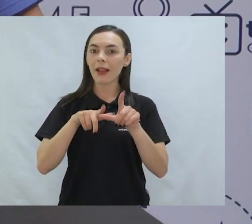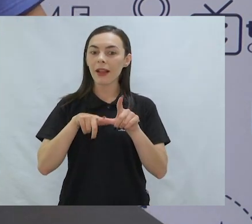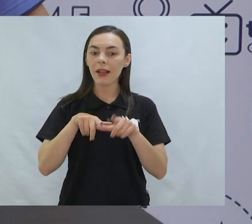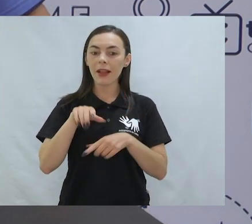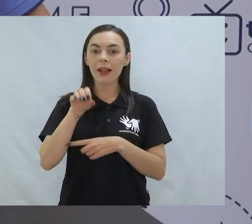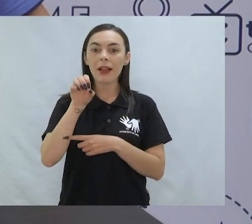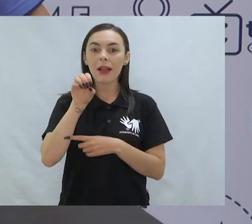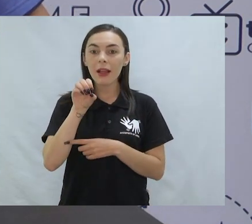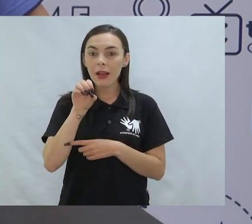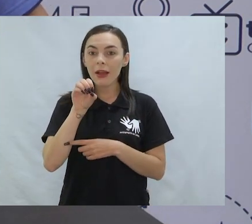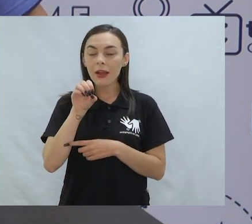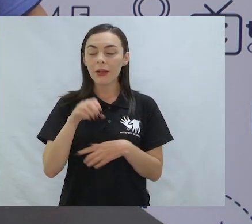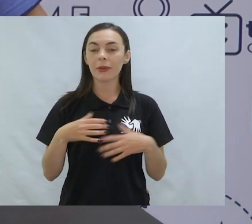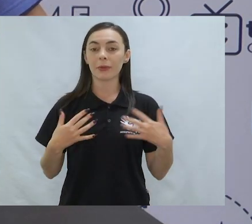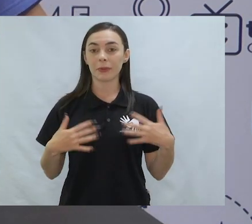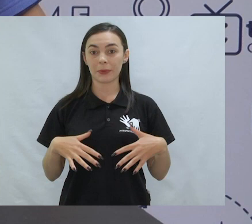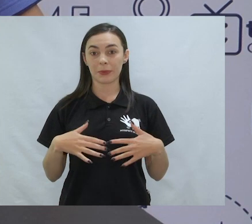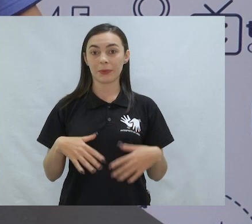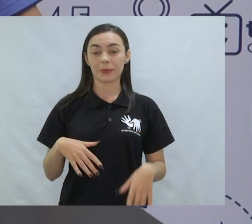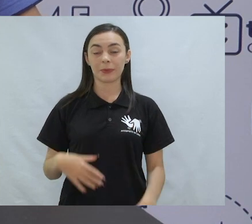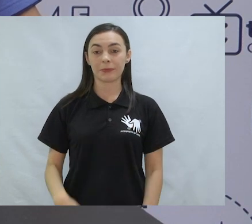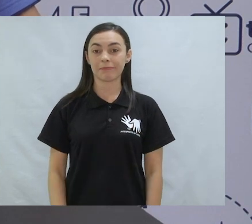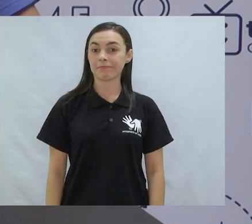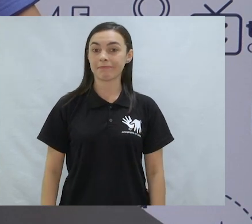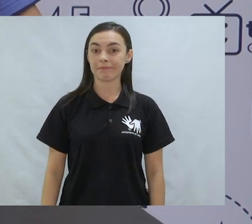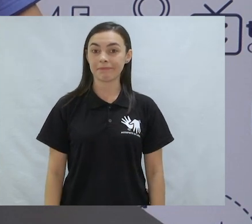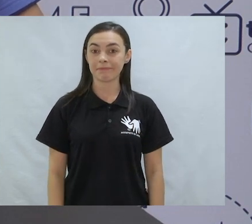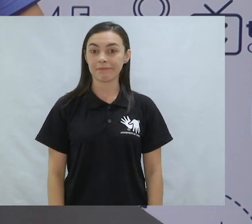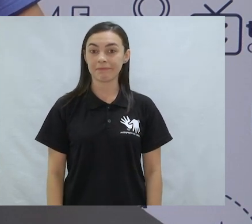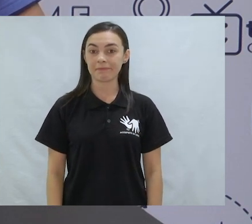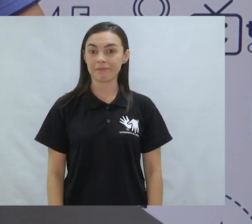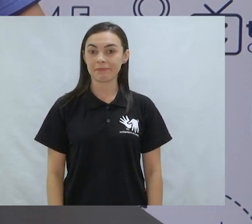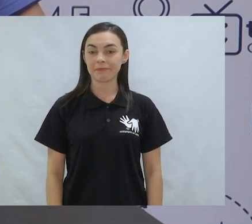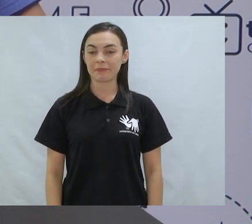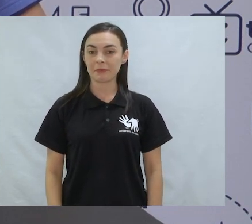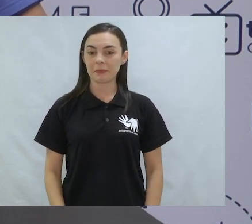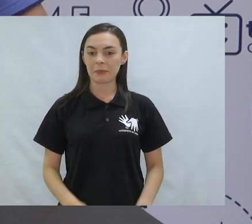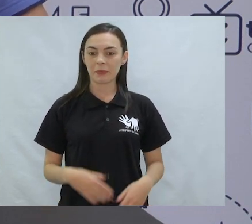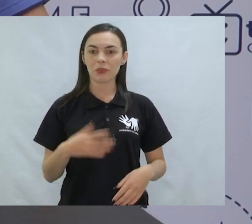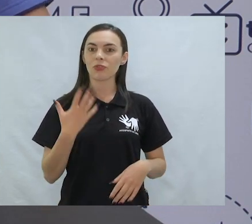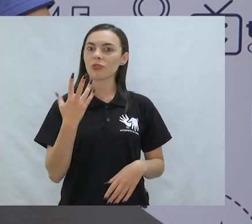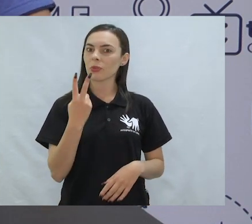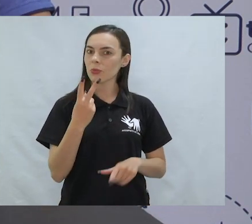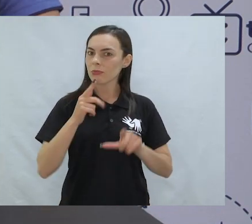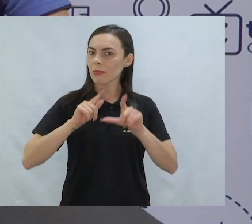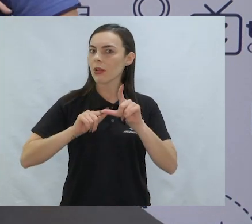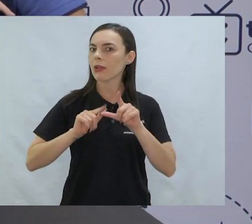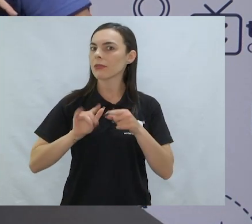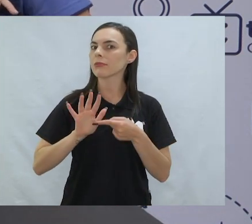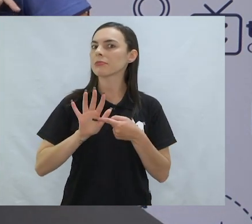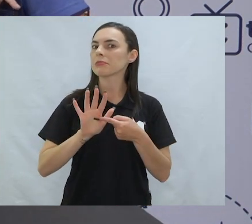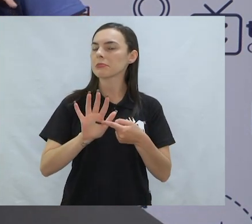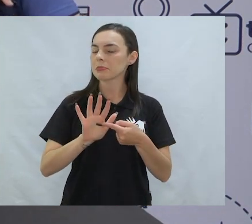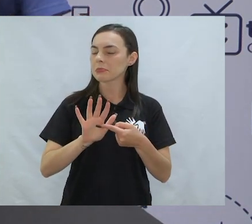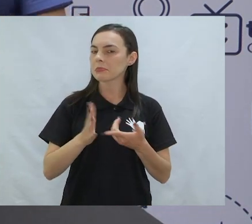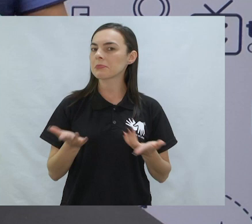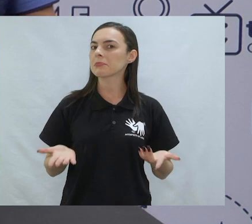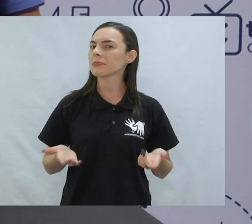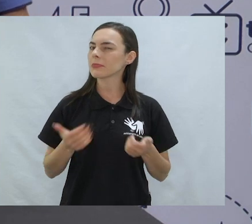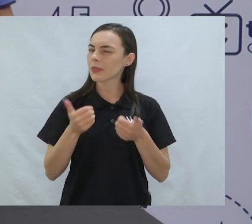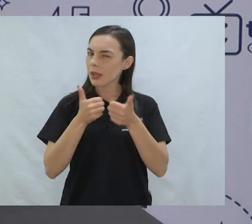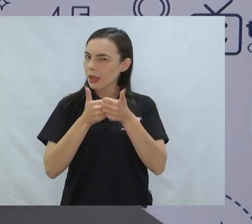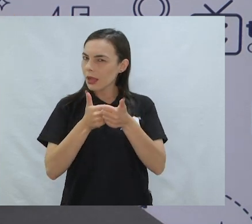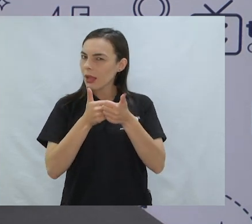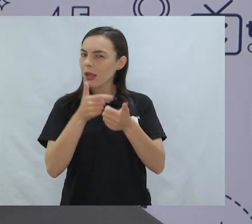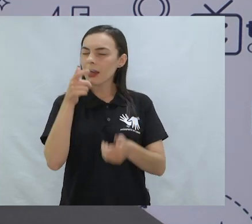A letra O. Olhem lá. Ah, tem já duas letras